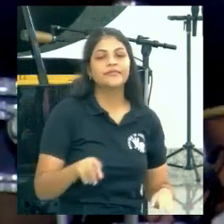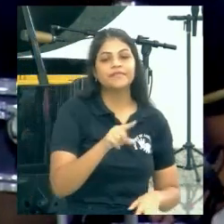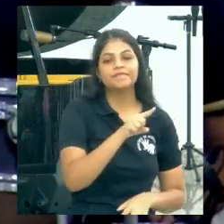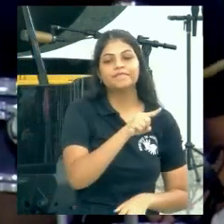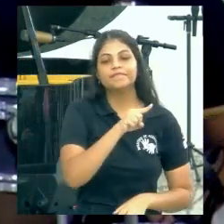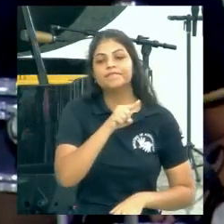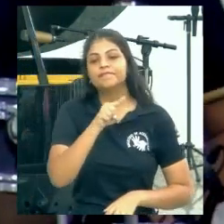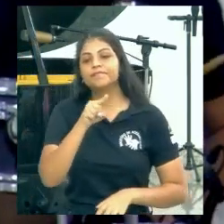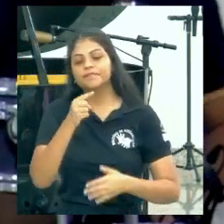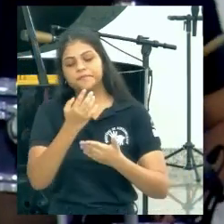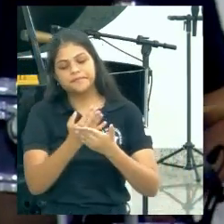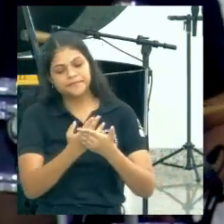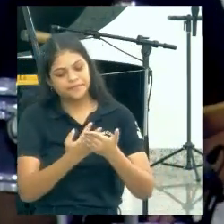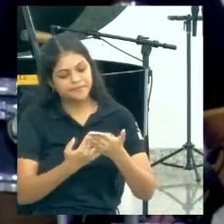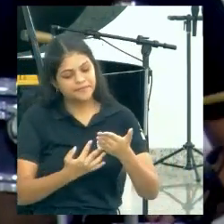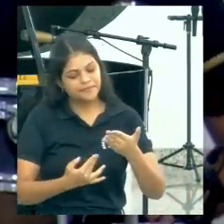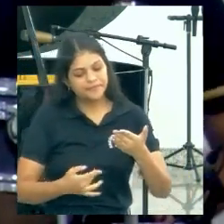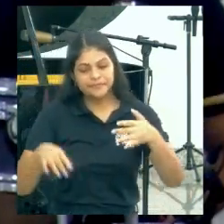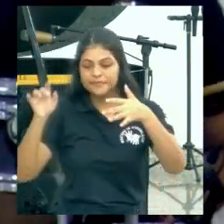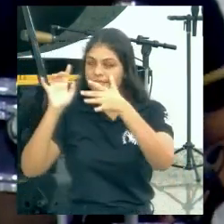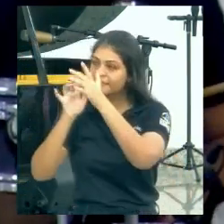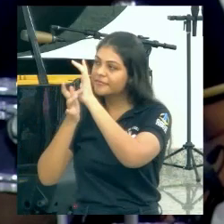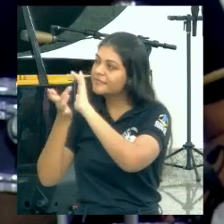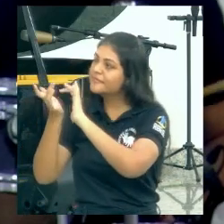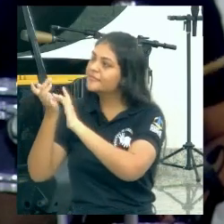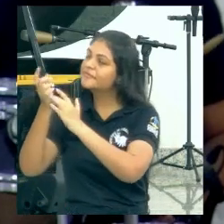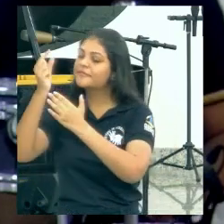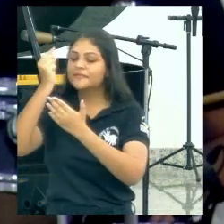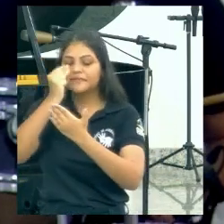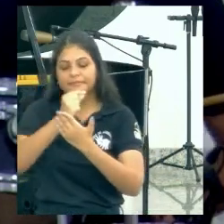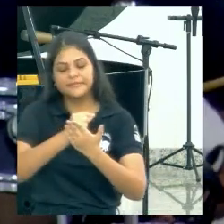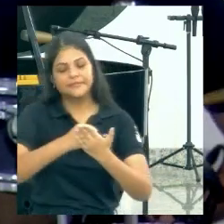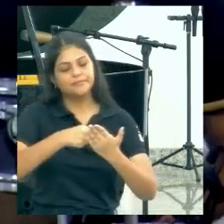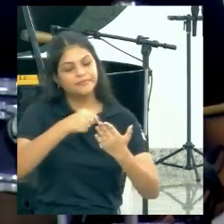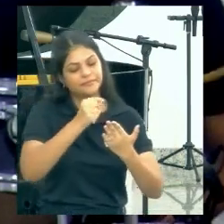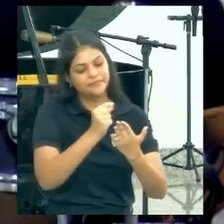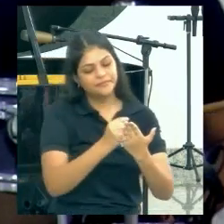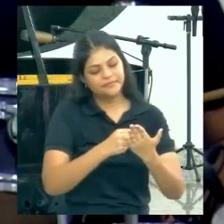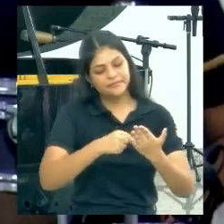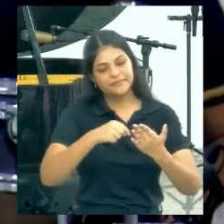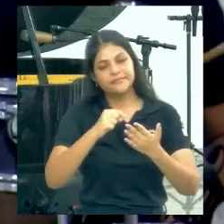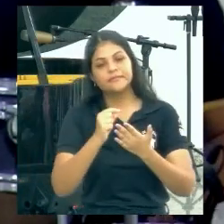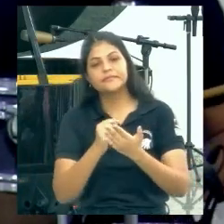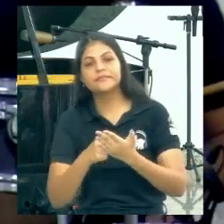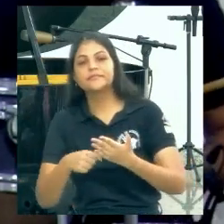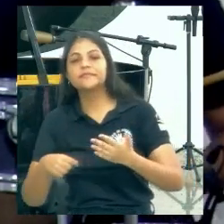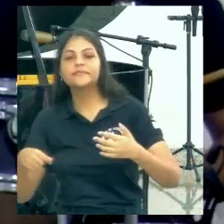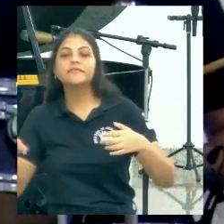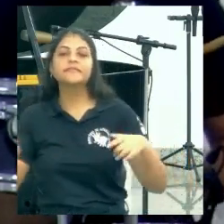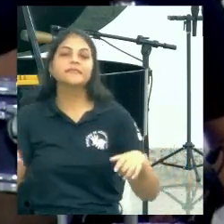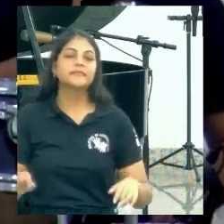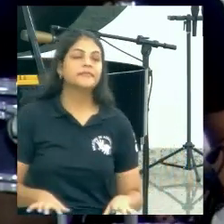Você o papel, eu a tinta.